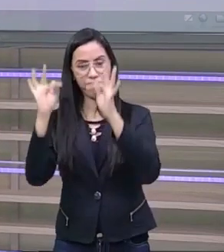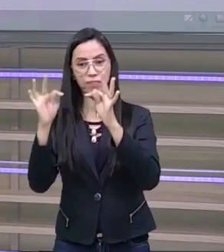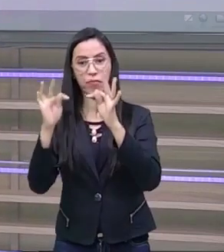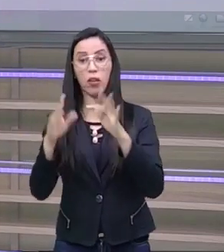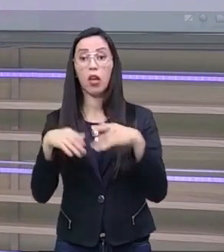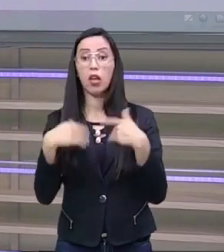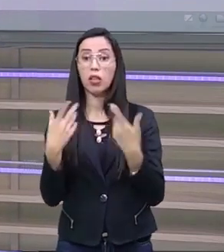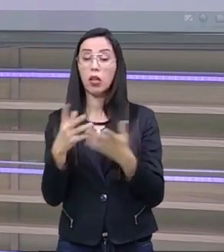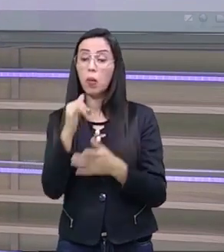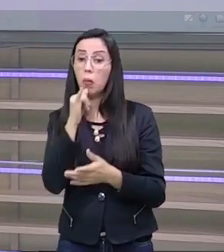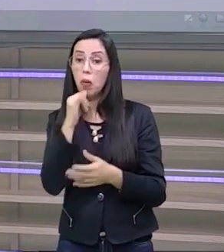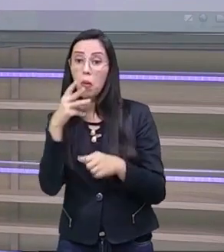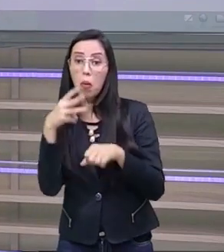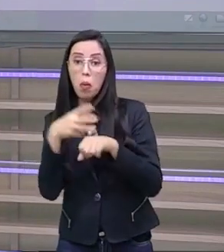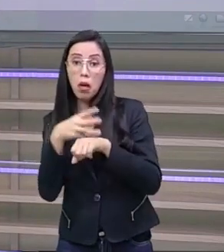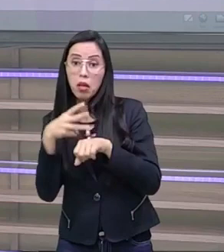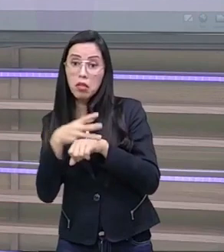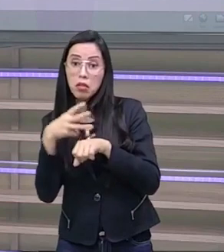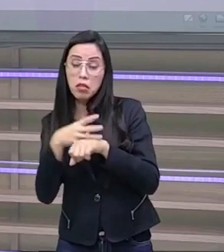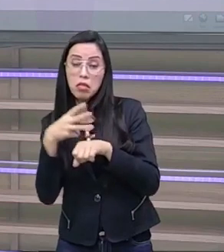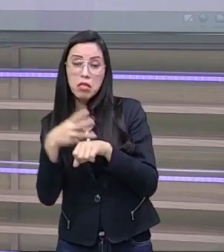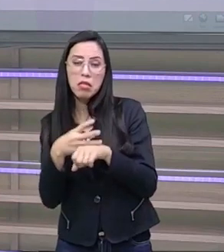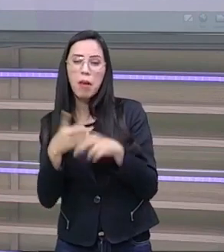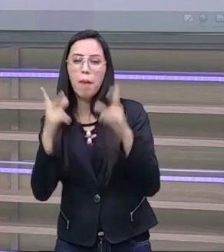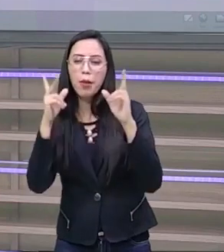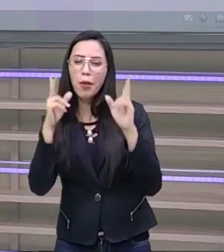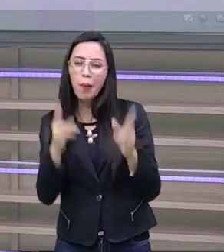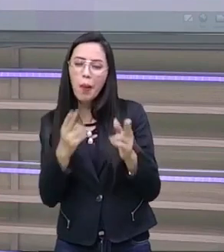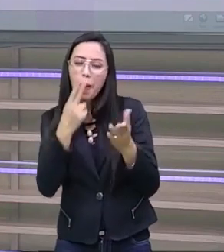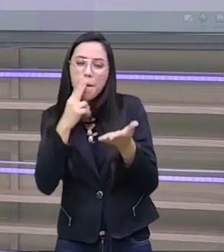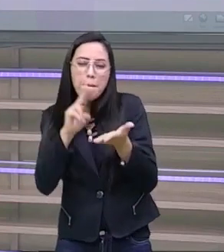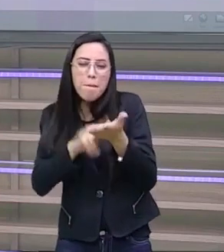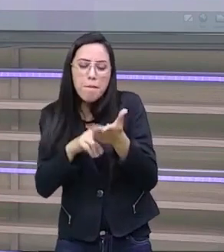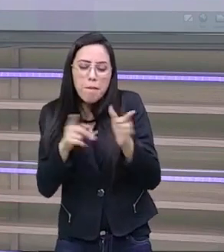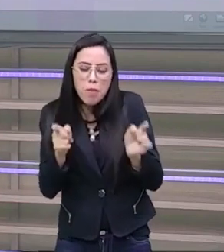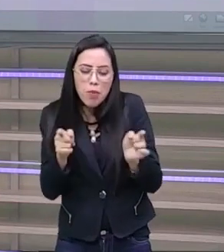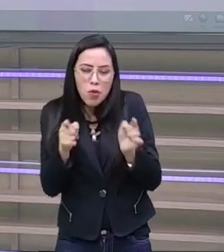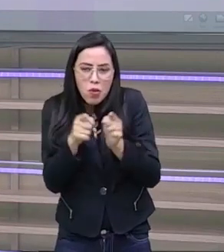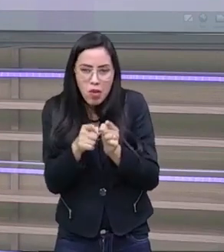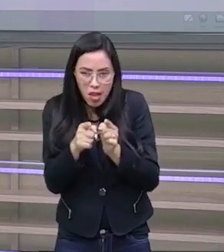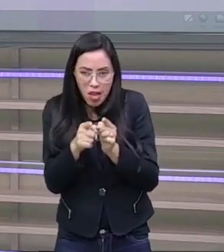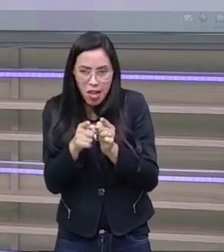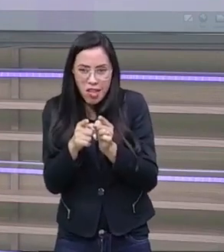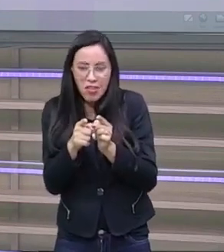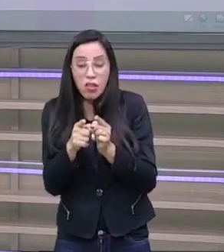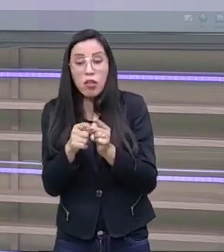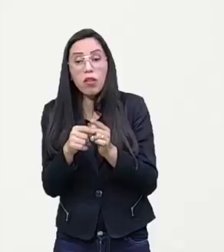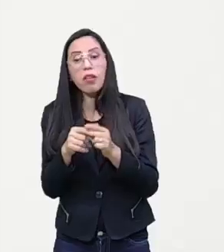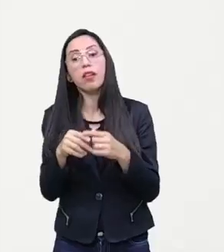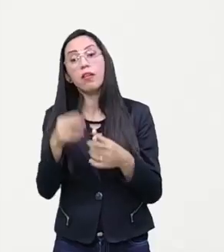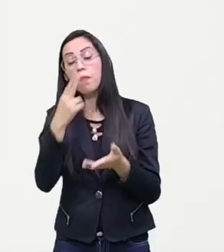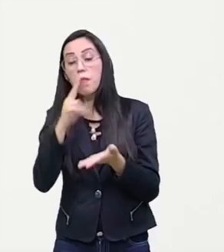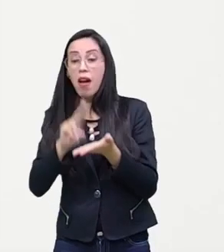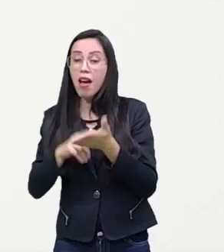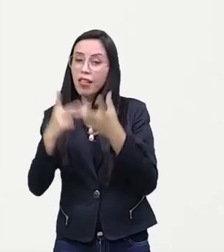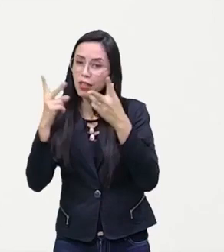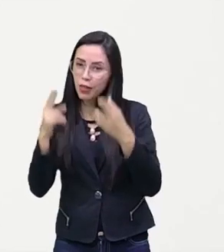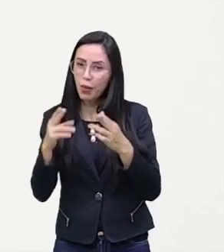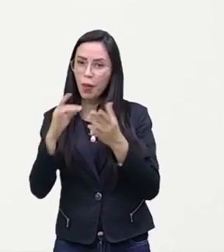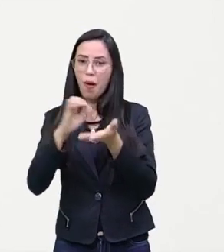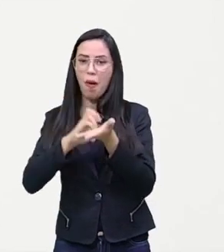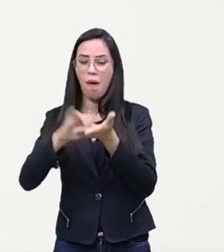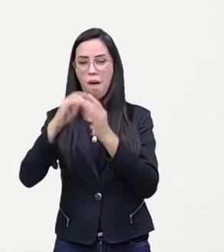fosse o WhatsApp. E a carta? Ah, é um e-mail mais longo que eu vou mandar para alguém, ok? Vamos para a